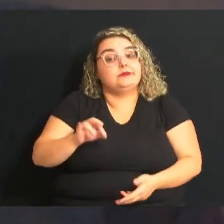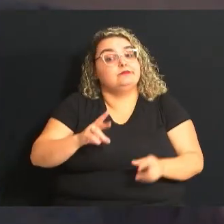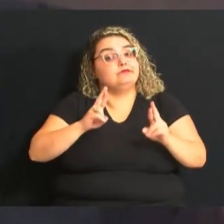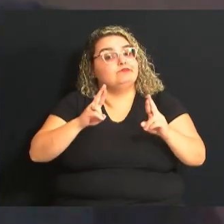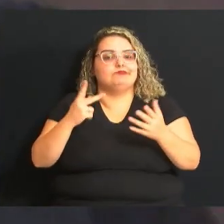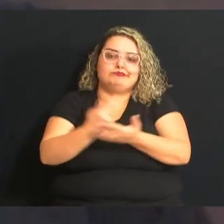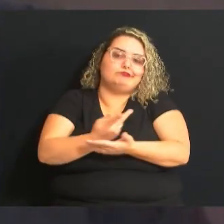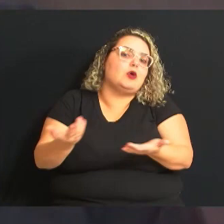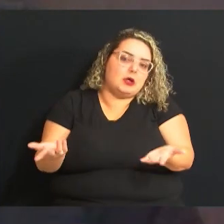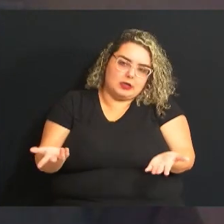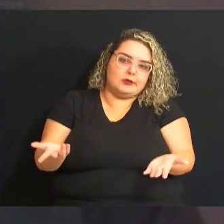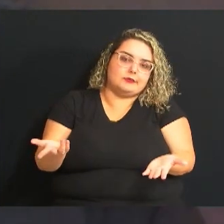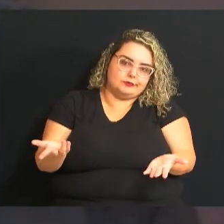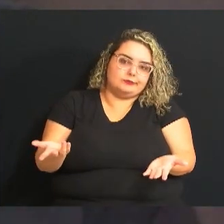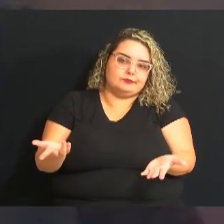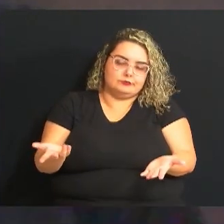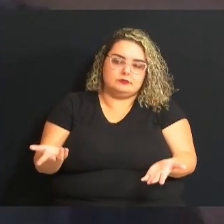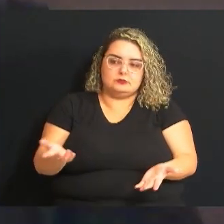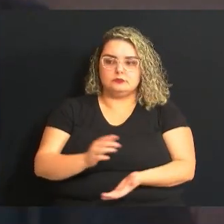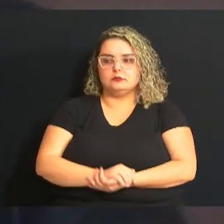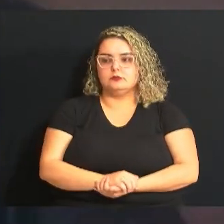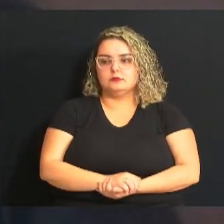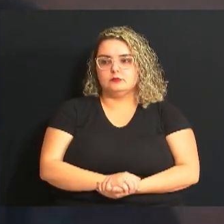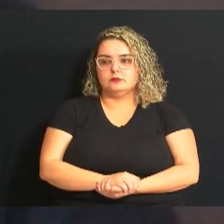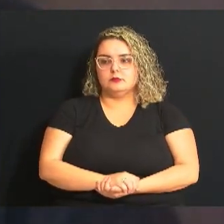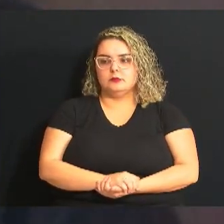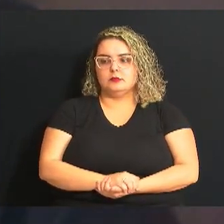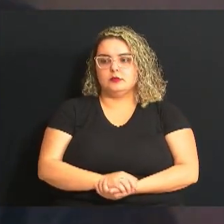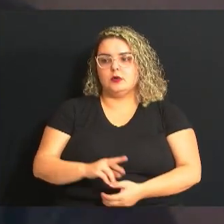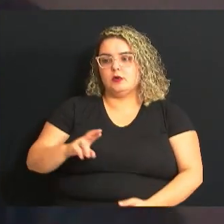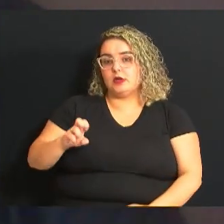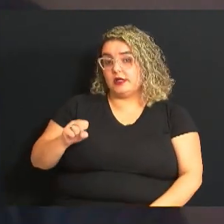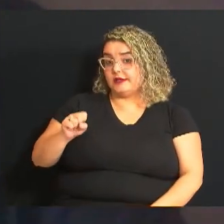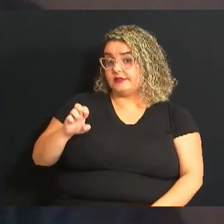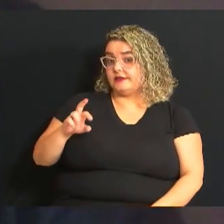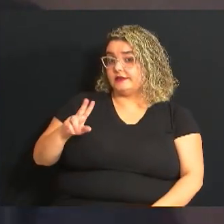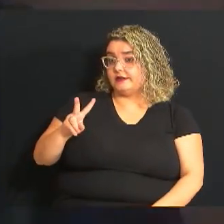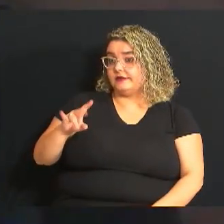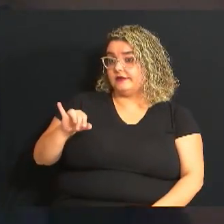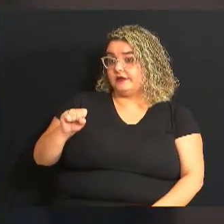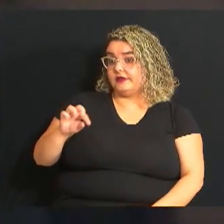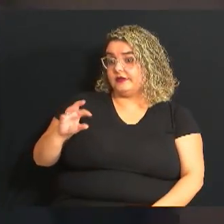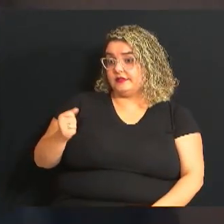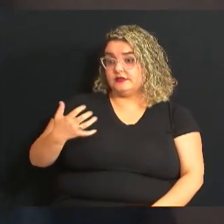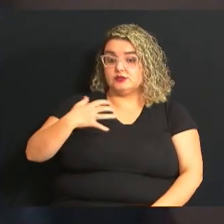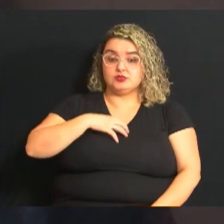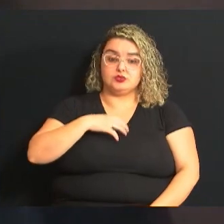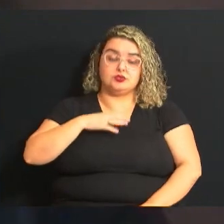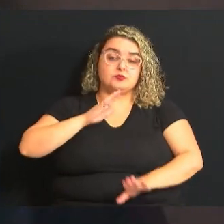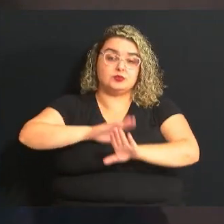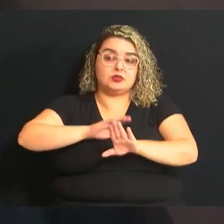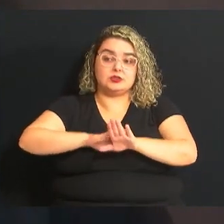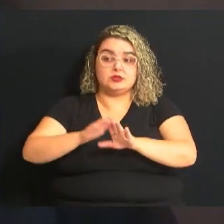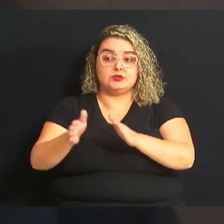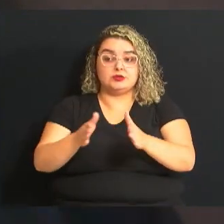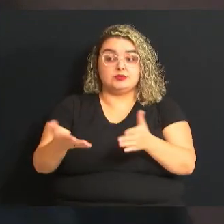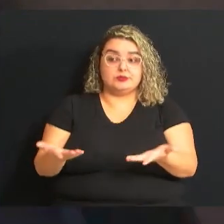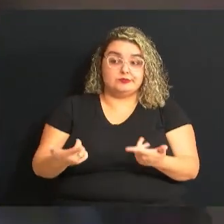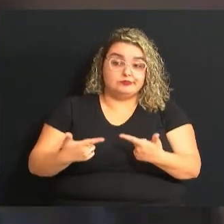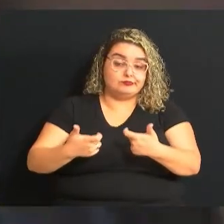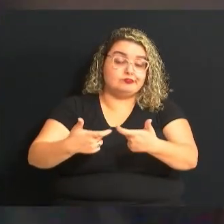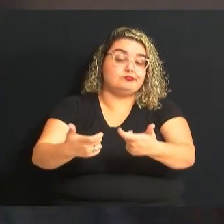não só ver se aquela comunidade concorda com esse movimento, mas também para a